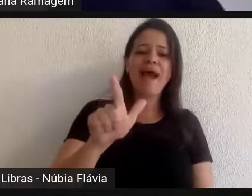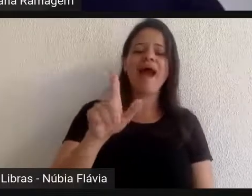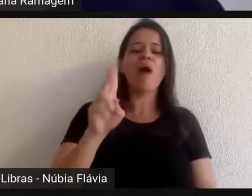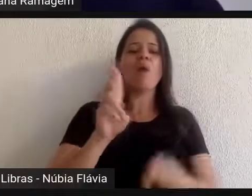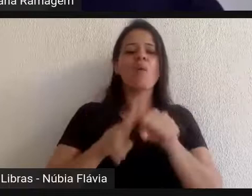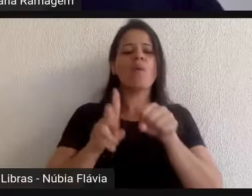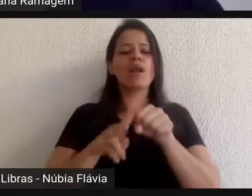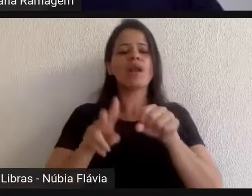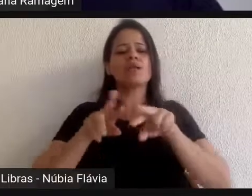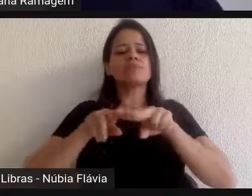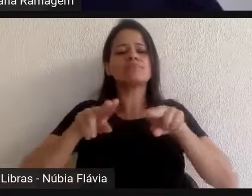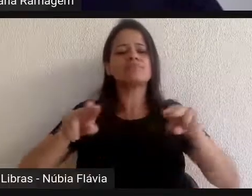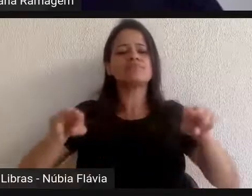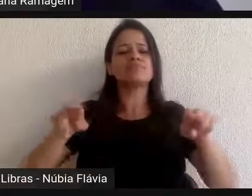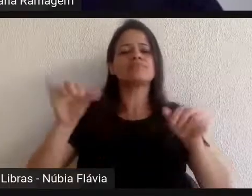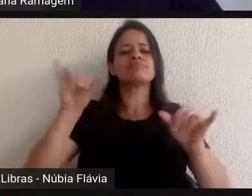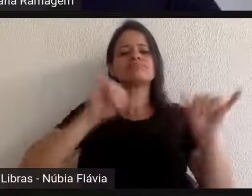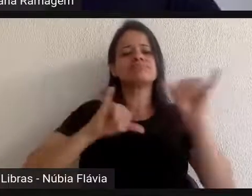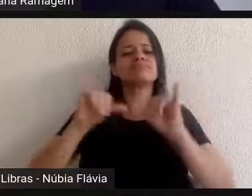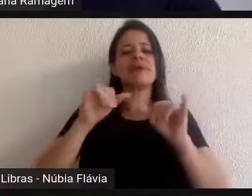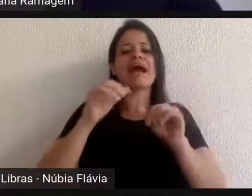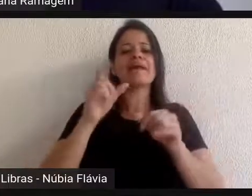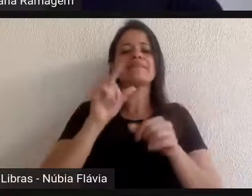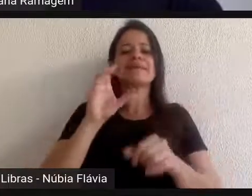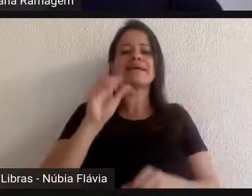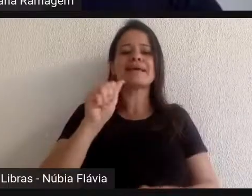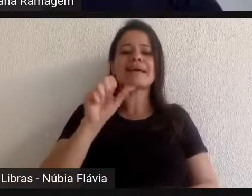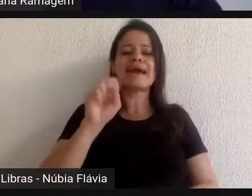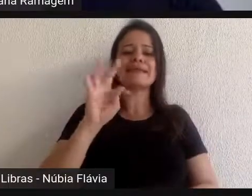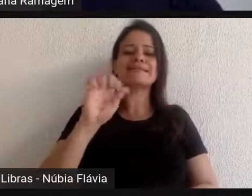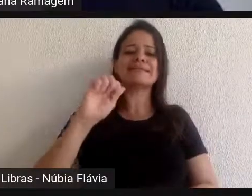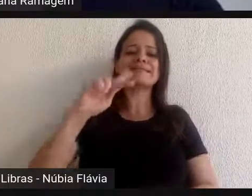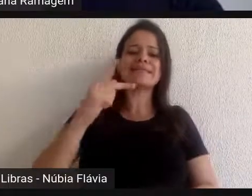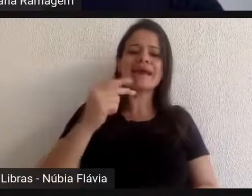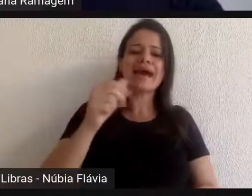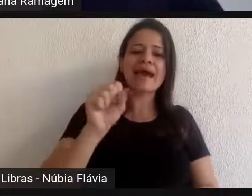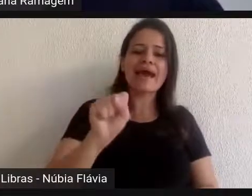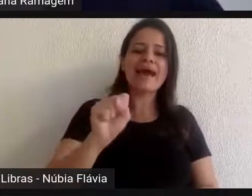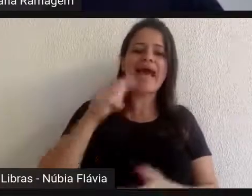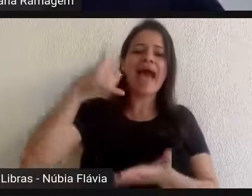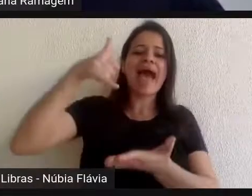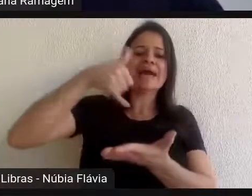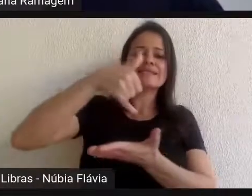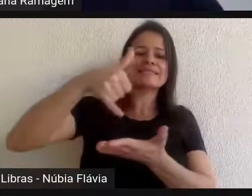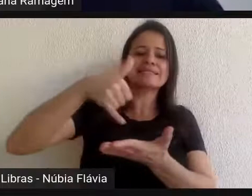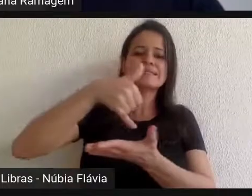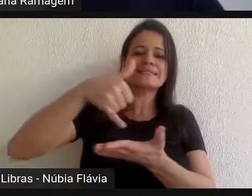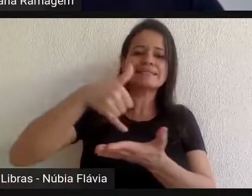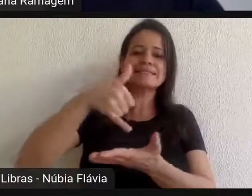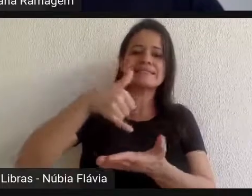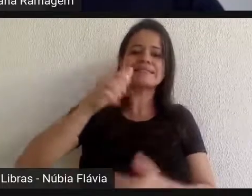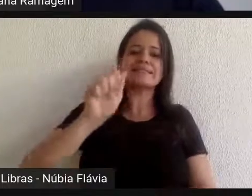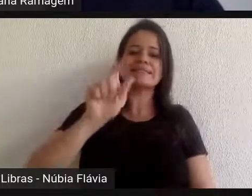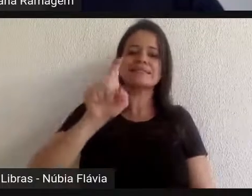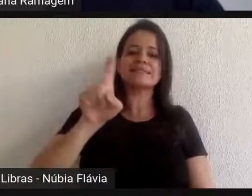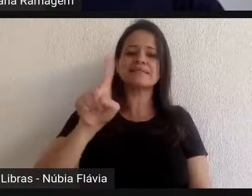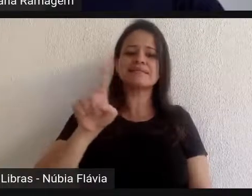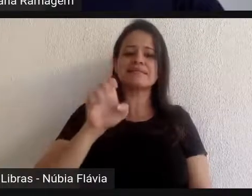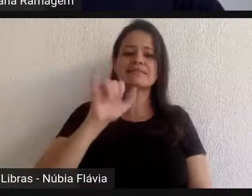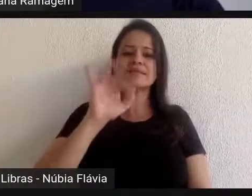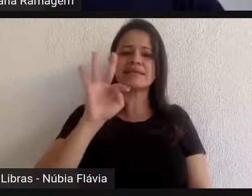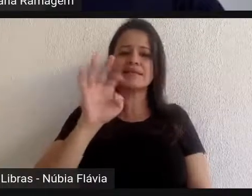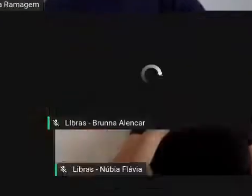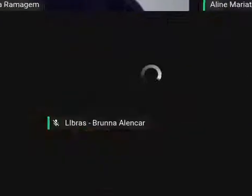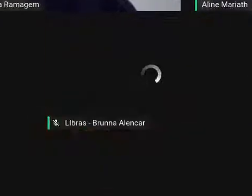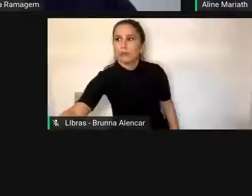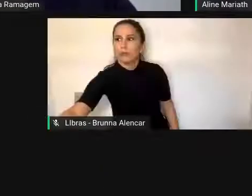leguminosas, oleaginosas, né, as castanhas e sementes, né, azeite de oliva. Todos esses alimentos